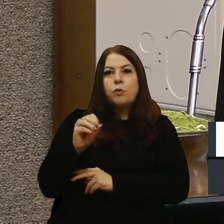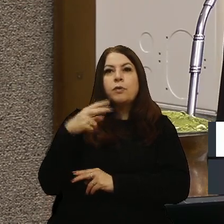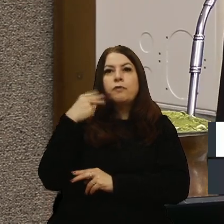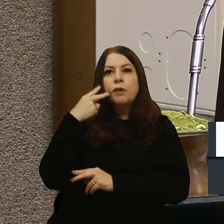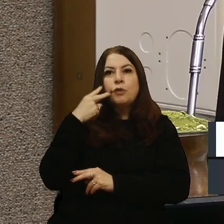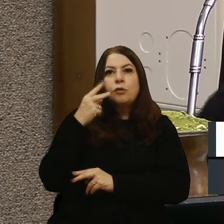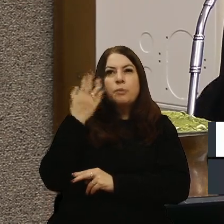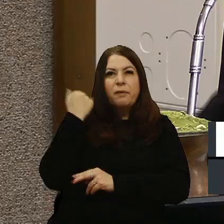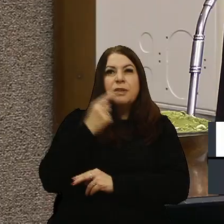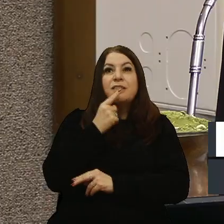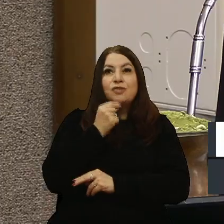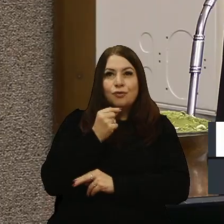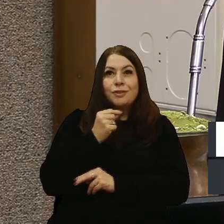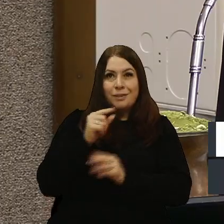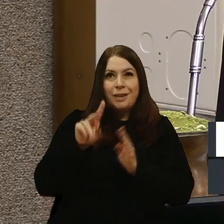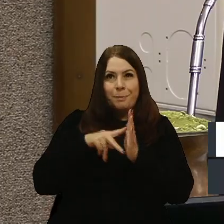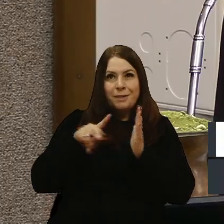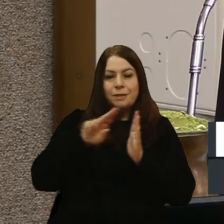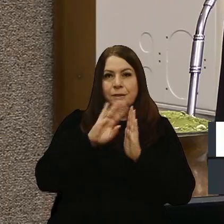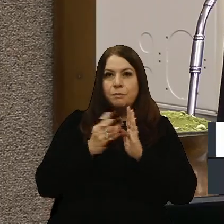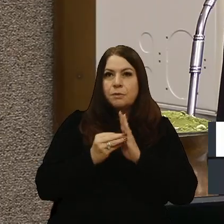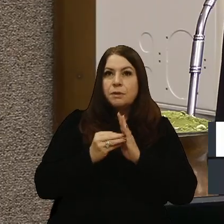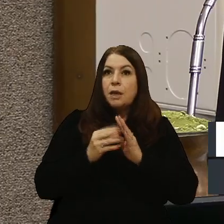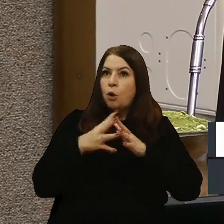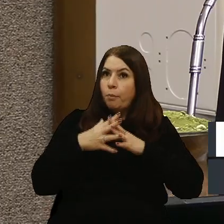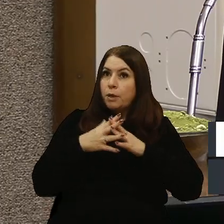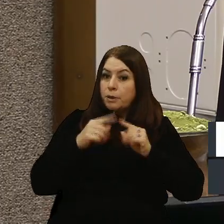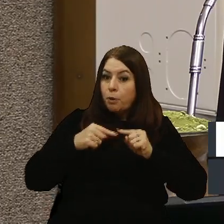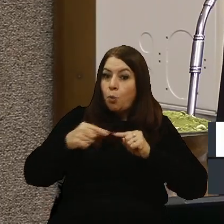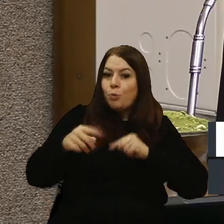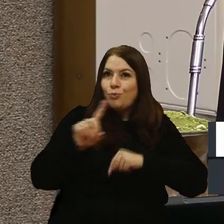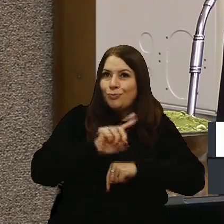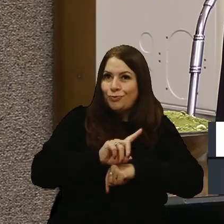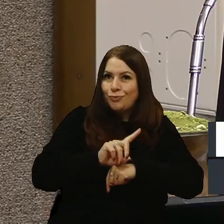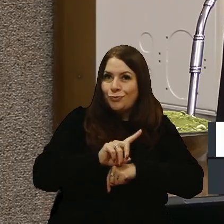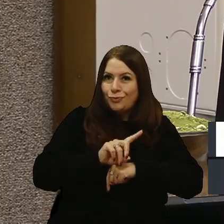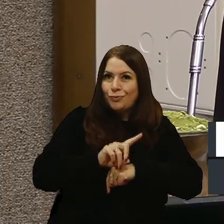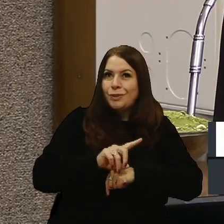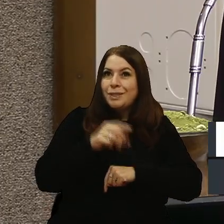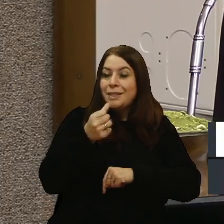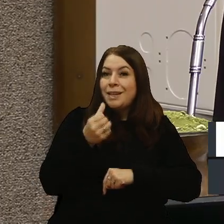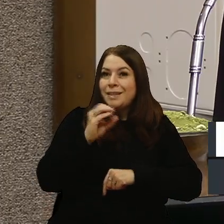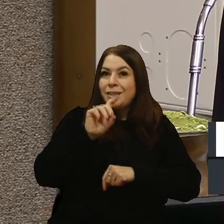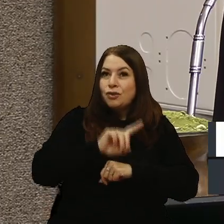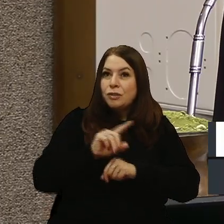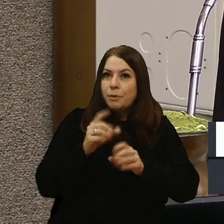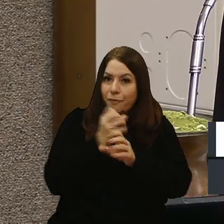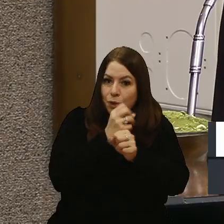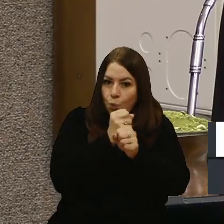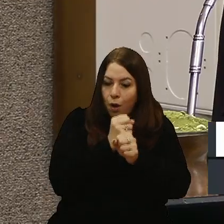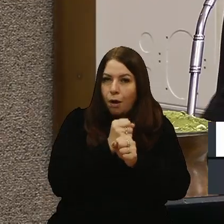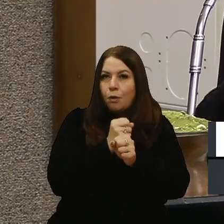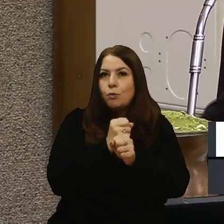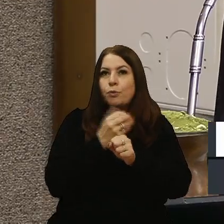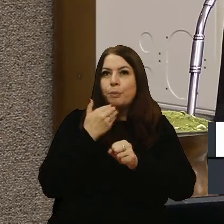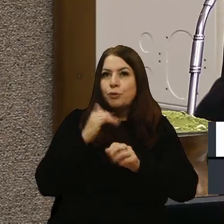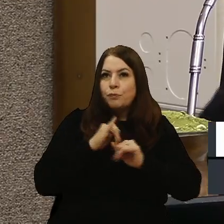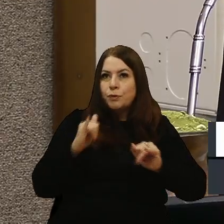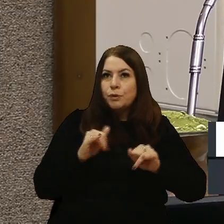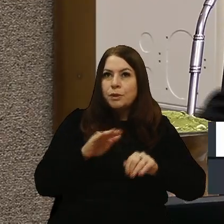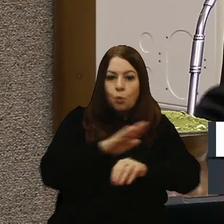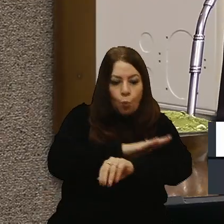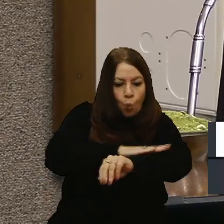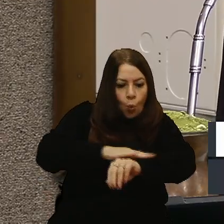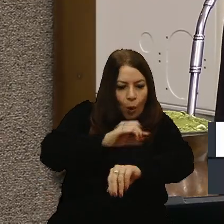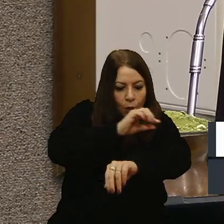Wes. Era tão complexo que ele pediu dilação do prazo. Foi requerido dilação em 60 dias para fazer o cálculo das camadas